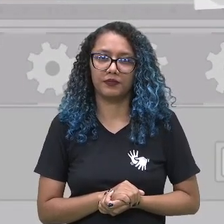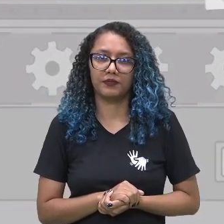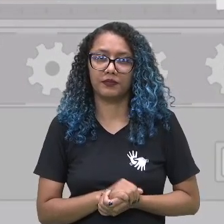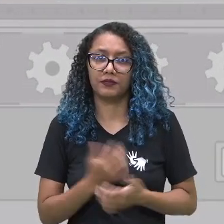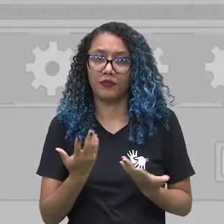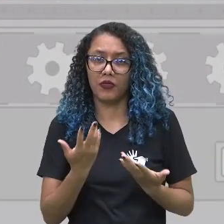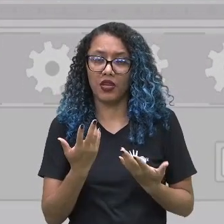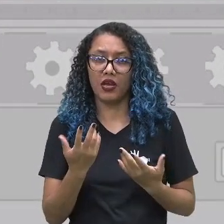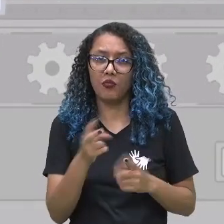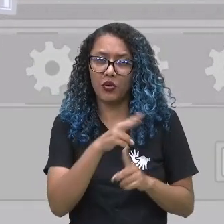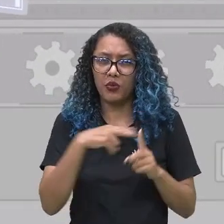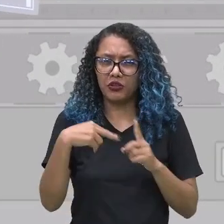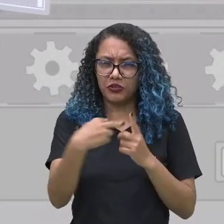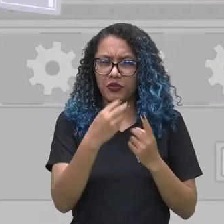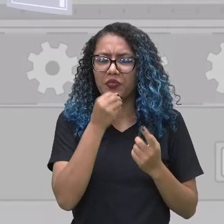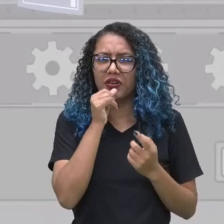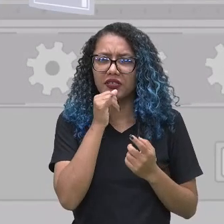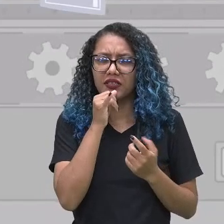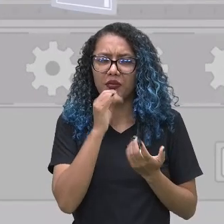de trazer